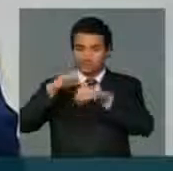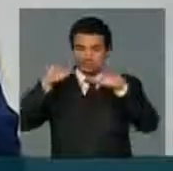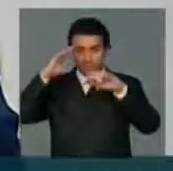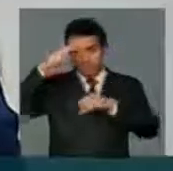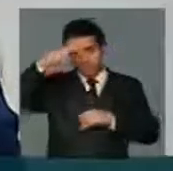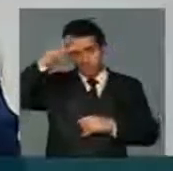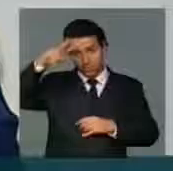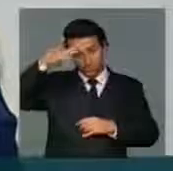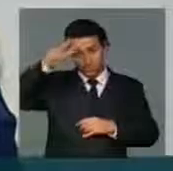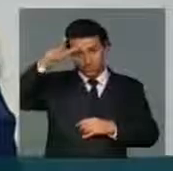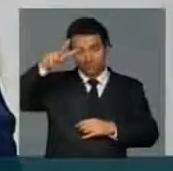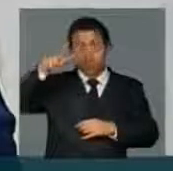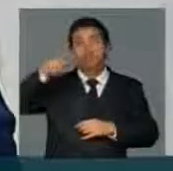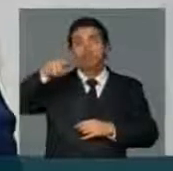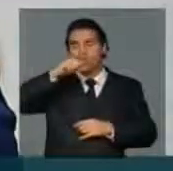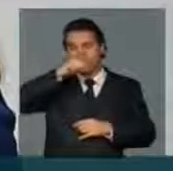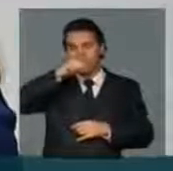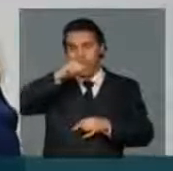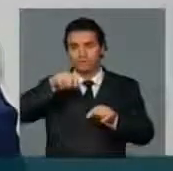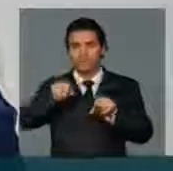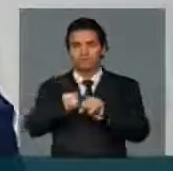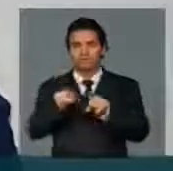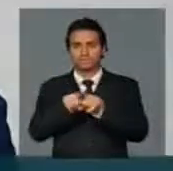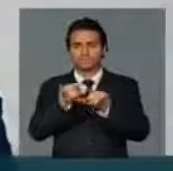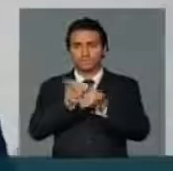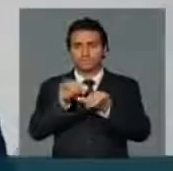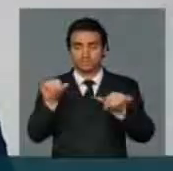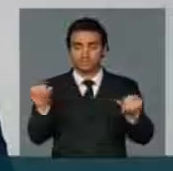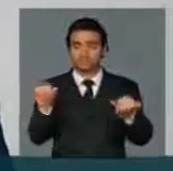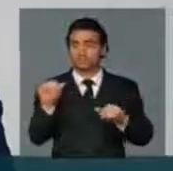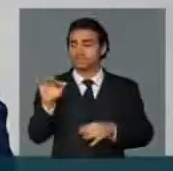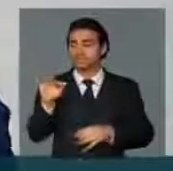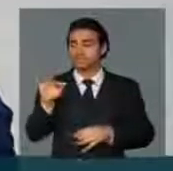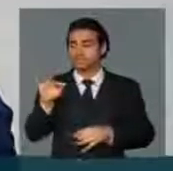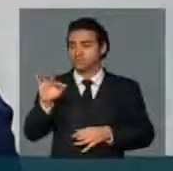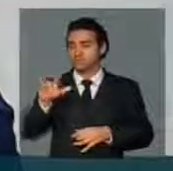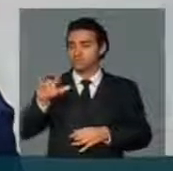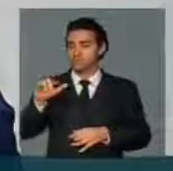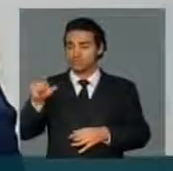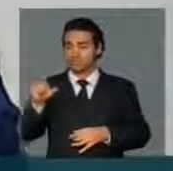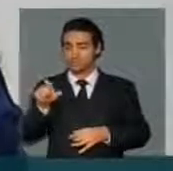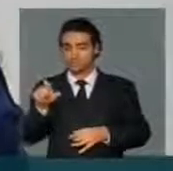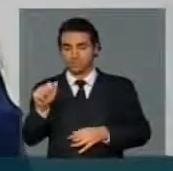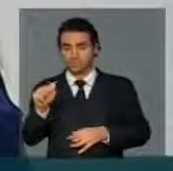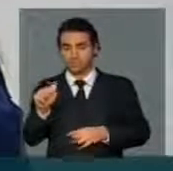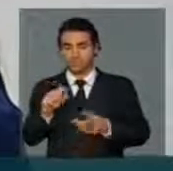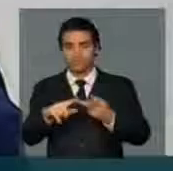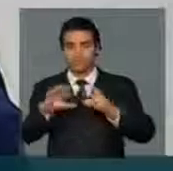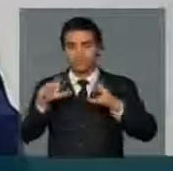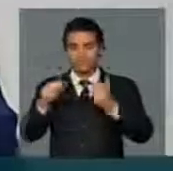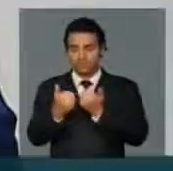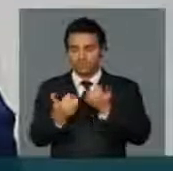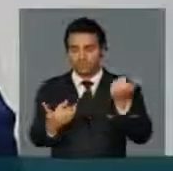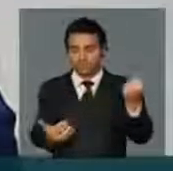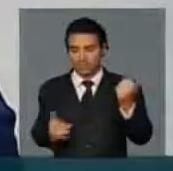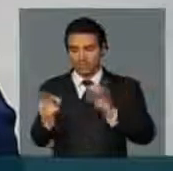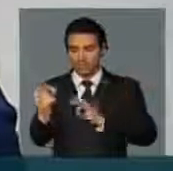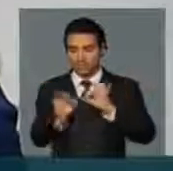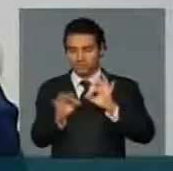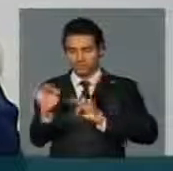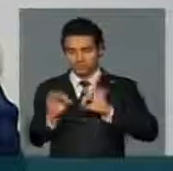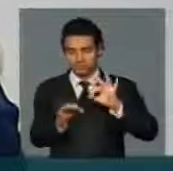presidente do Grupo Brasileiro, Flecha Ribeiro, e todos os parlamentares e assessores envolvidos na organização desse